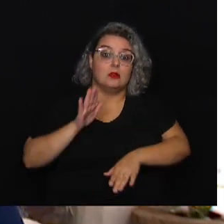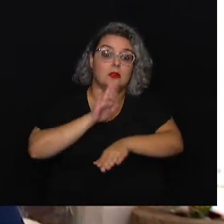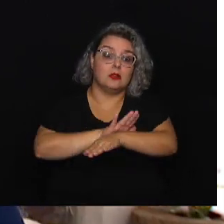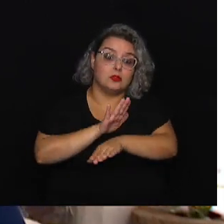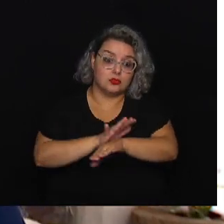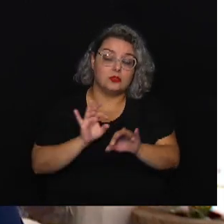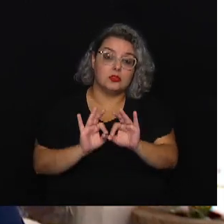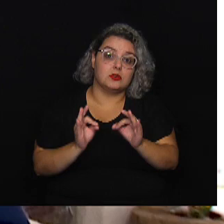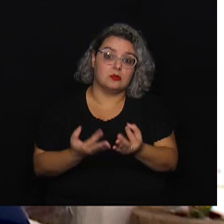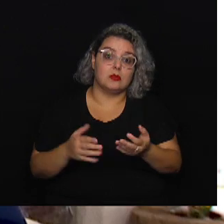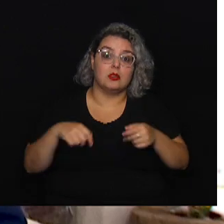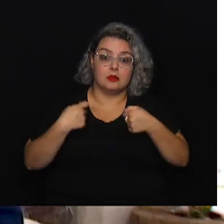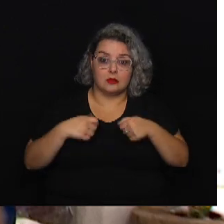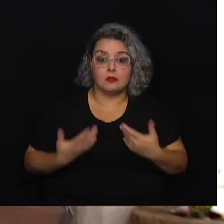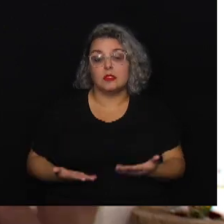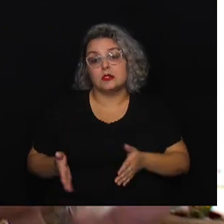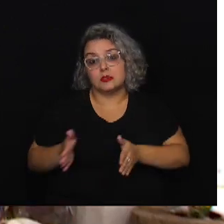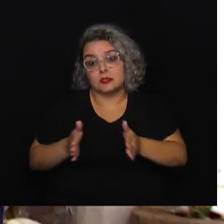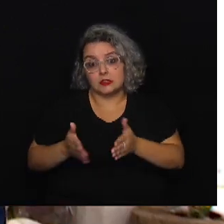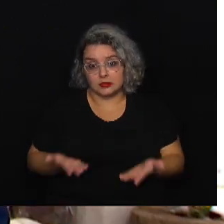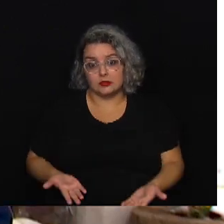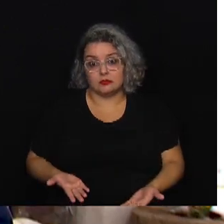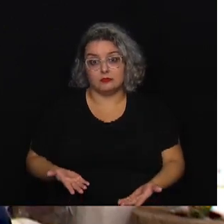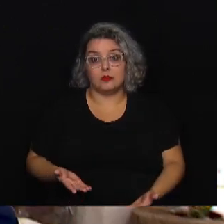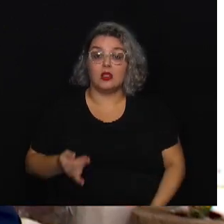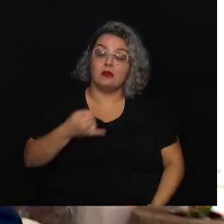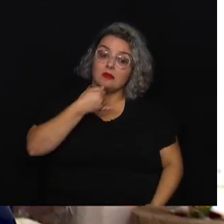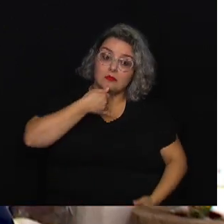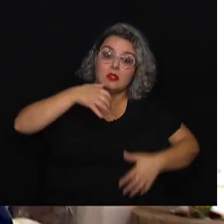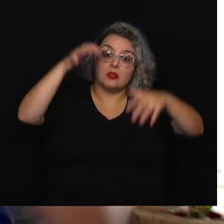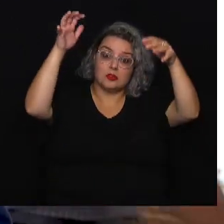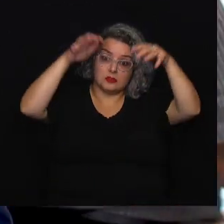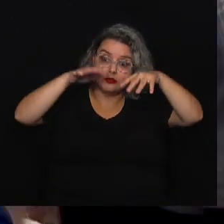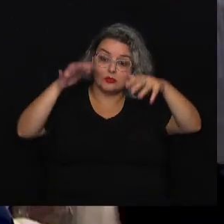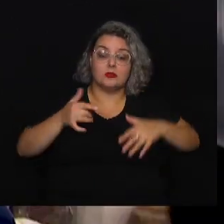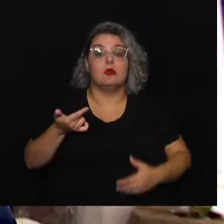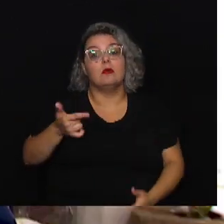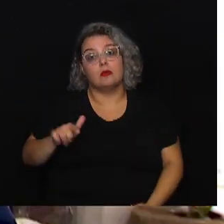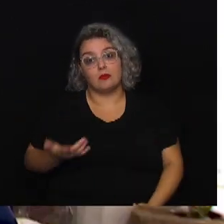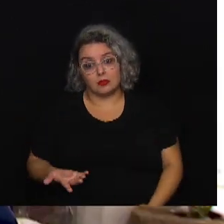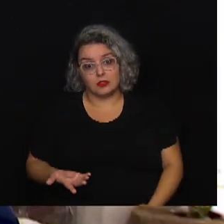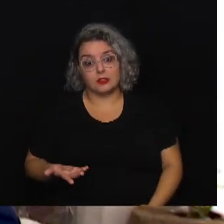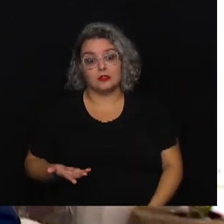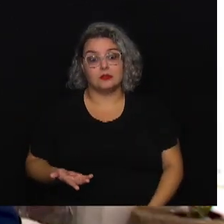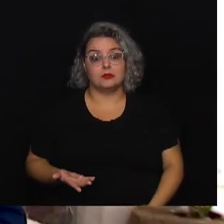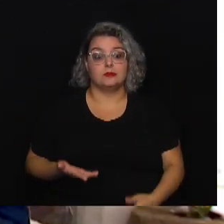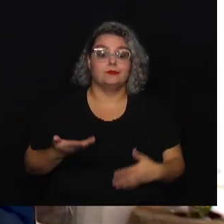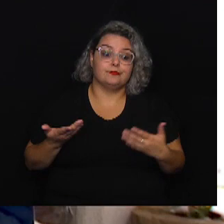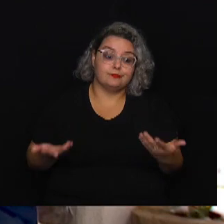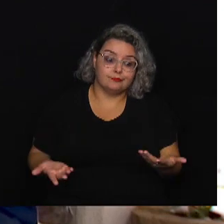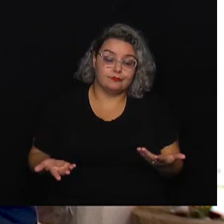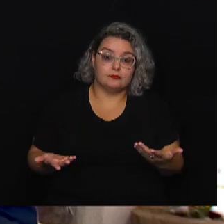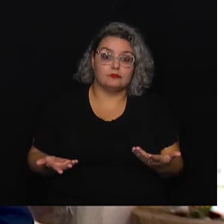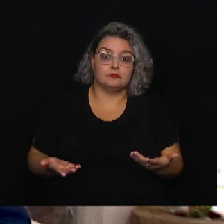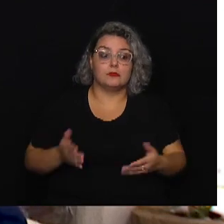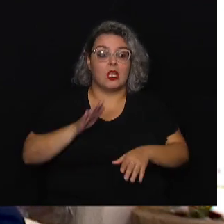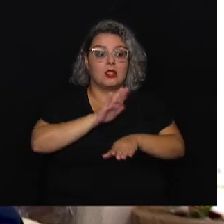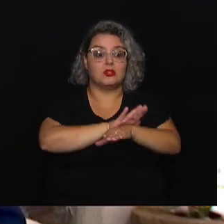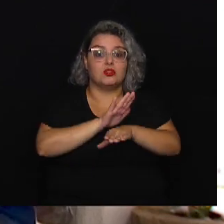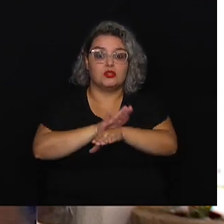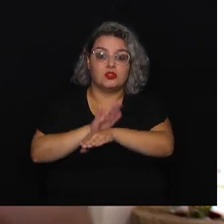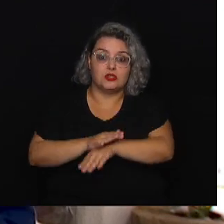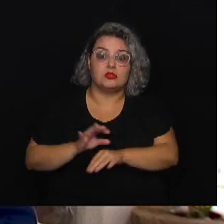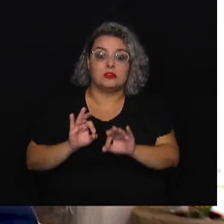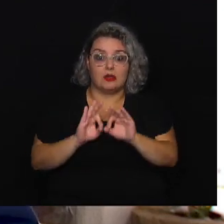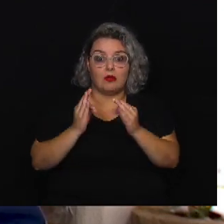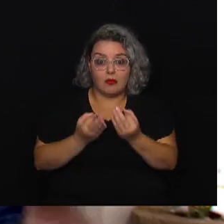que precisam neste momento. Infelizmente as chuvas continuam, né, a necessidade de auxílio das